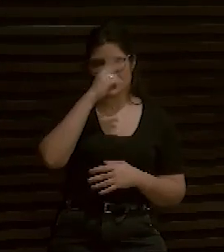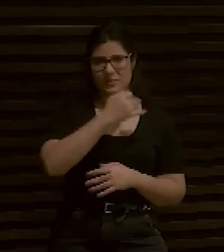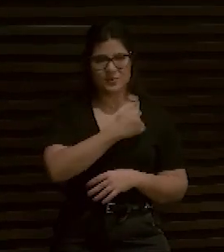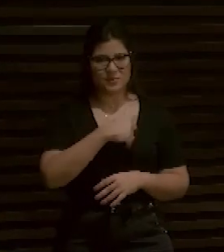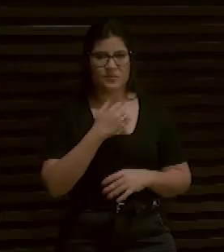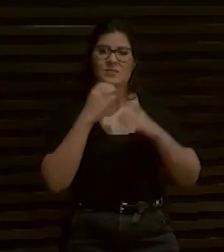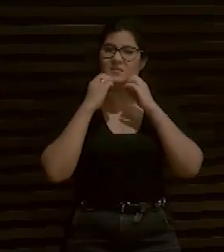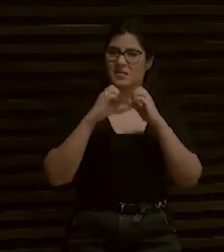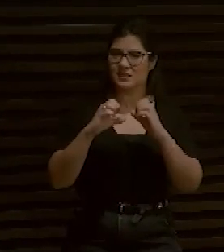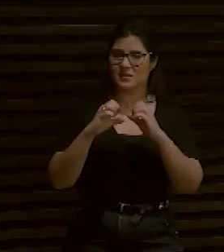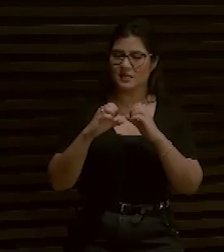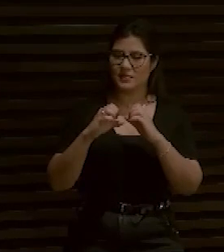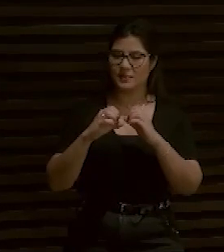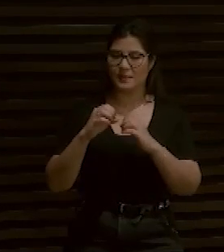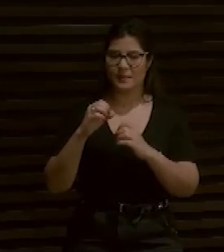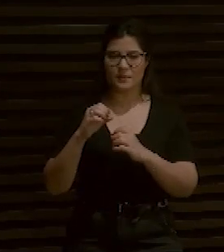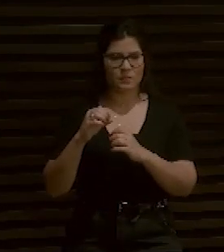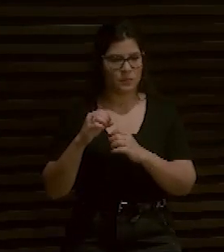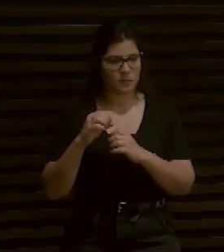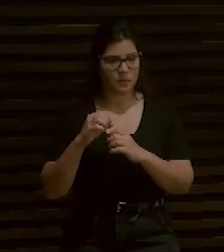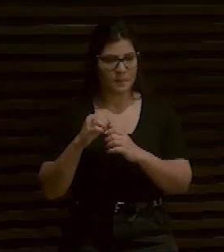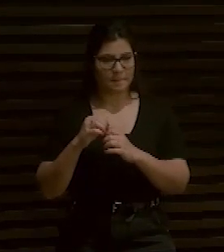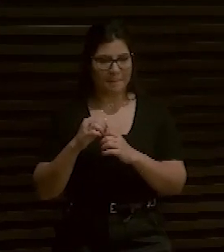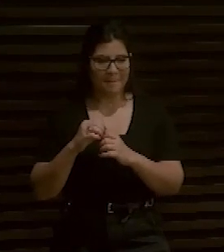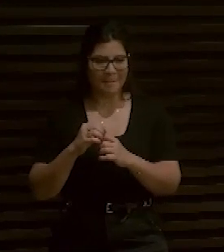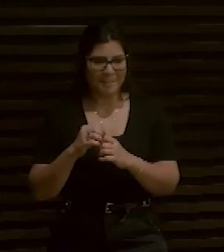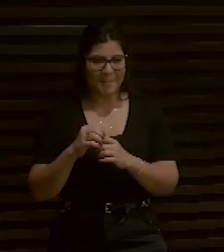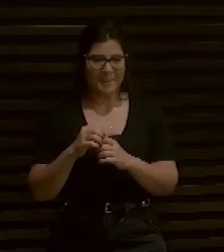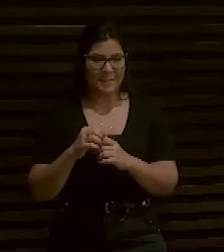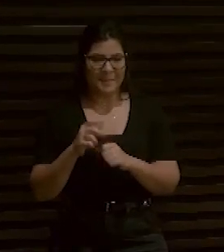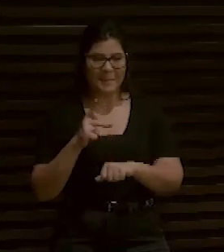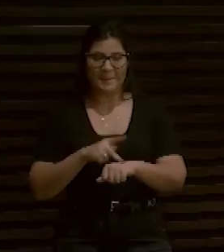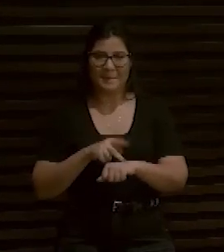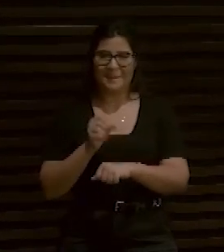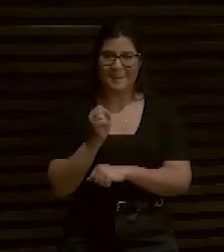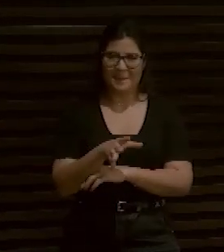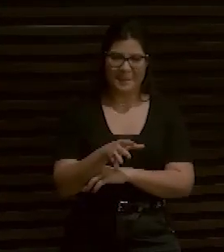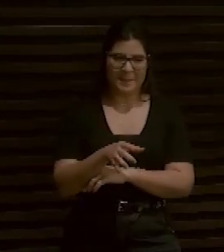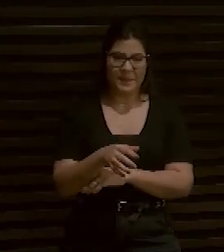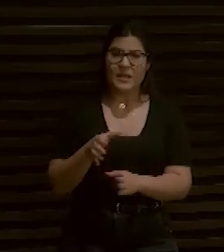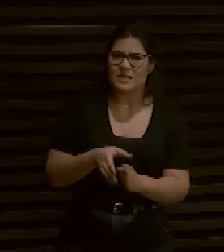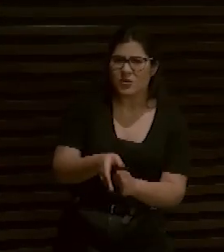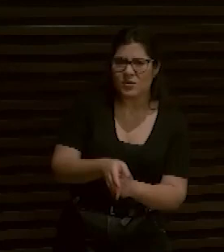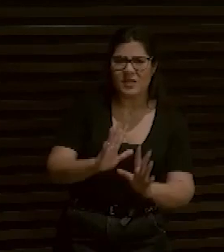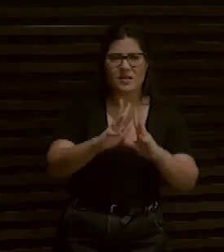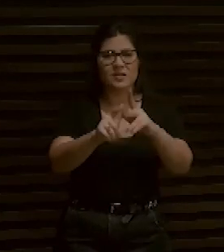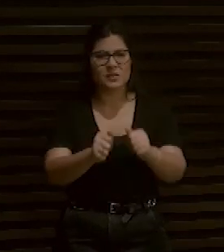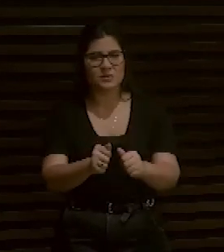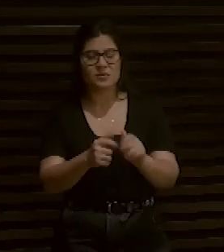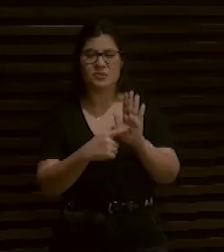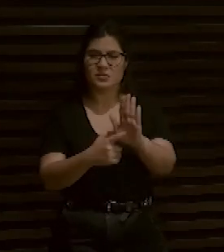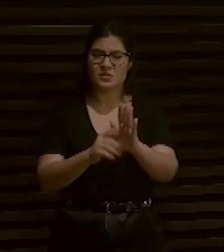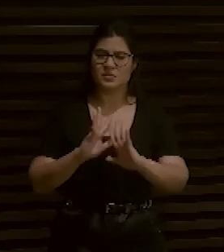do Evangelho, que dava pedrada na cabeça de todo mundo, exortava todo mundo, quando ele estava diante de todos,